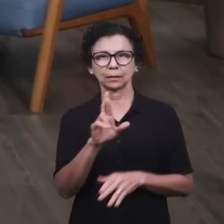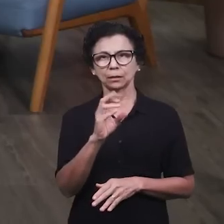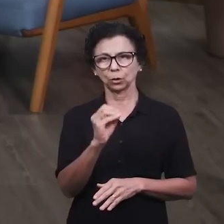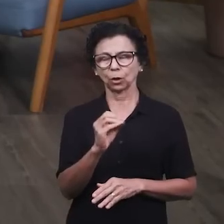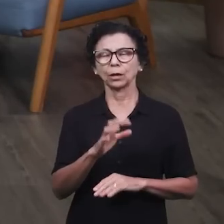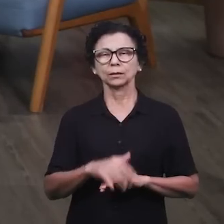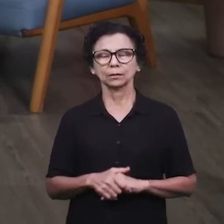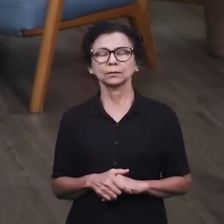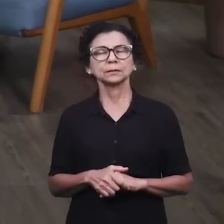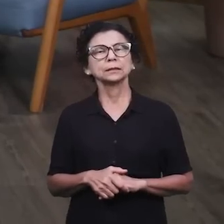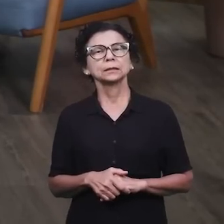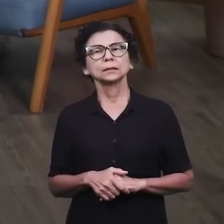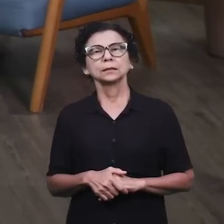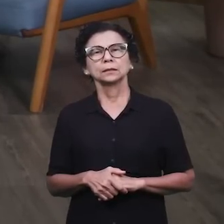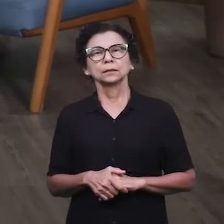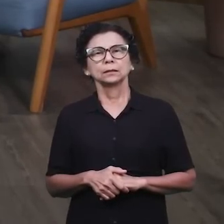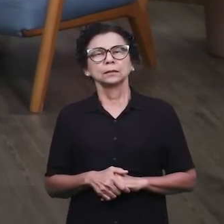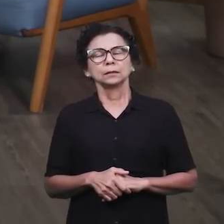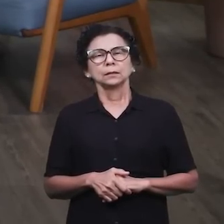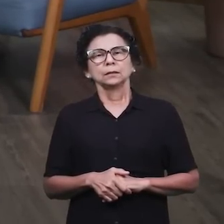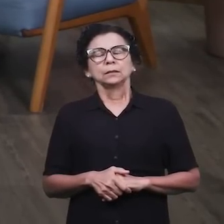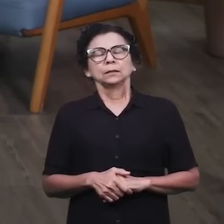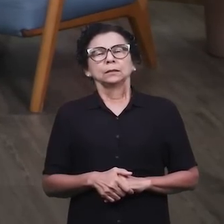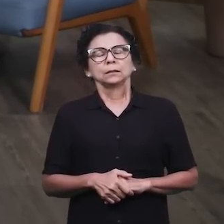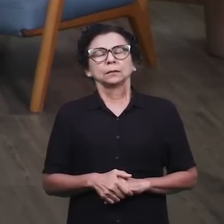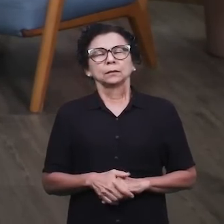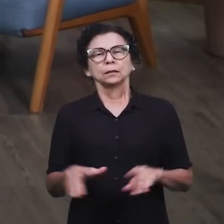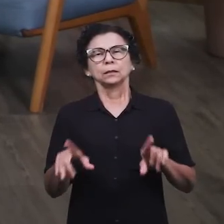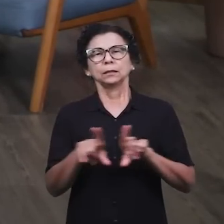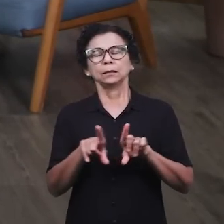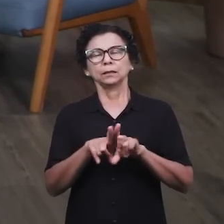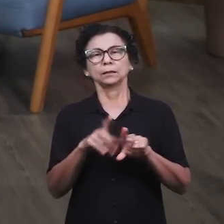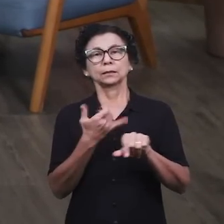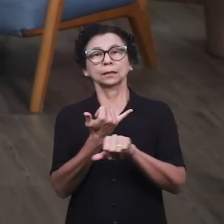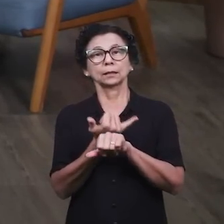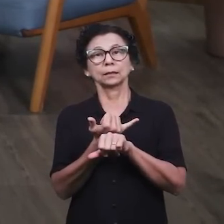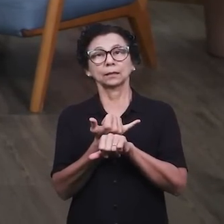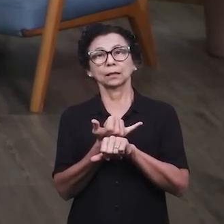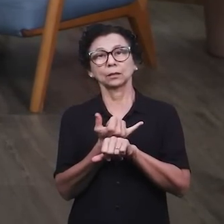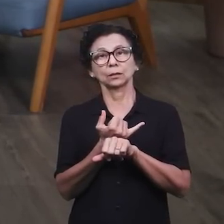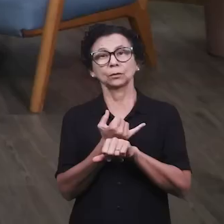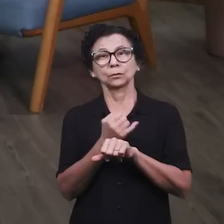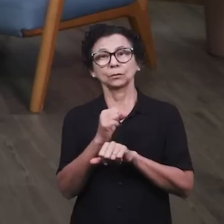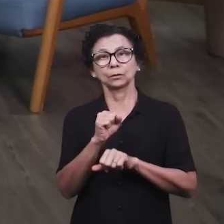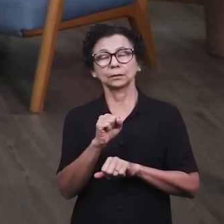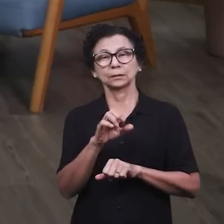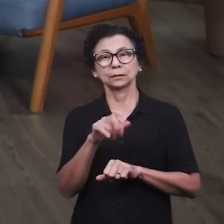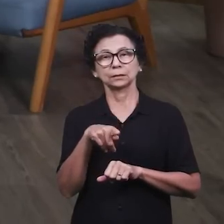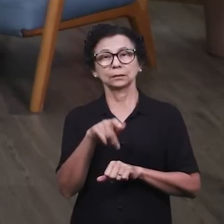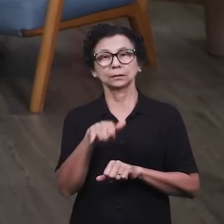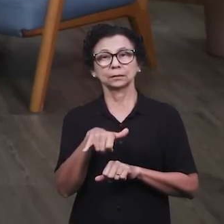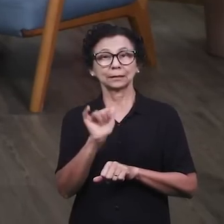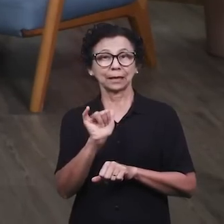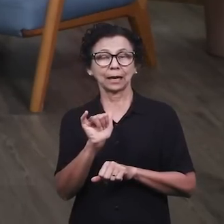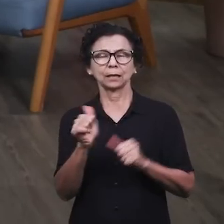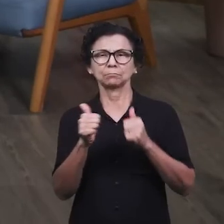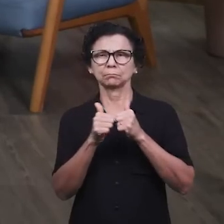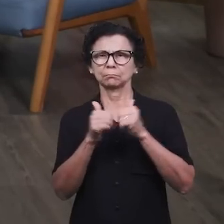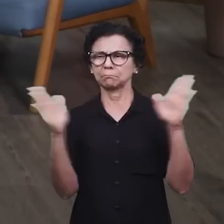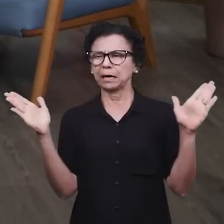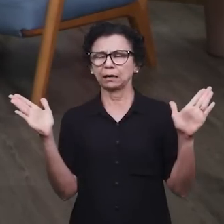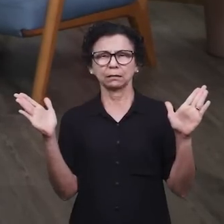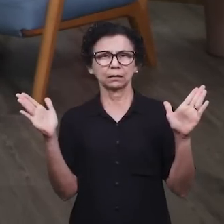seguinte: nós estamos transmitindo por um sistema multiplataformas. Nós estamos na TV 126, canal 126, da